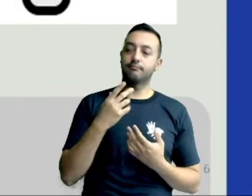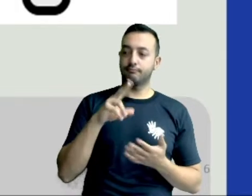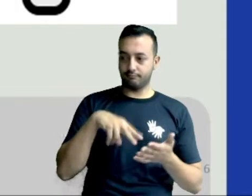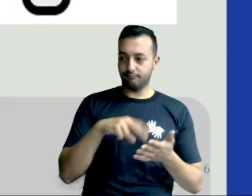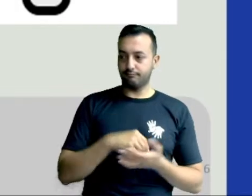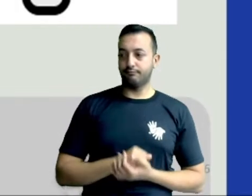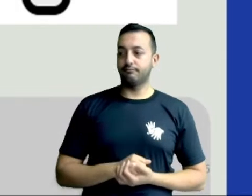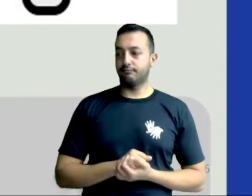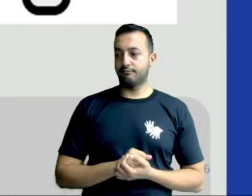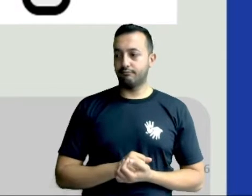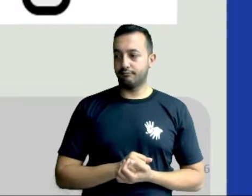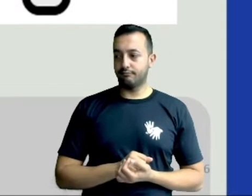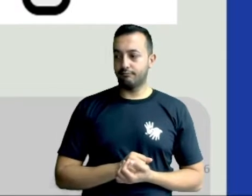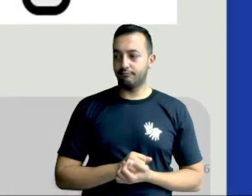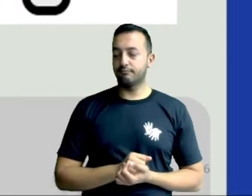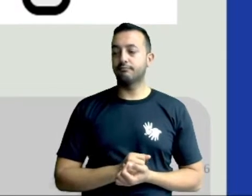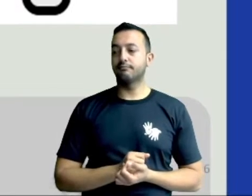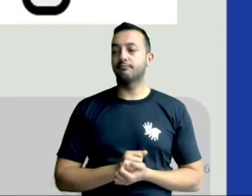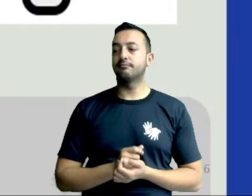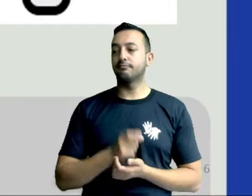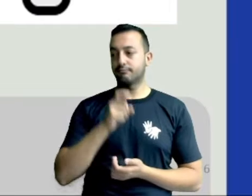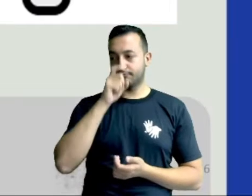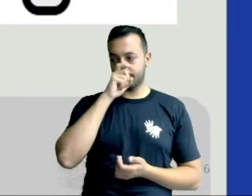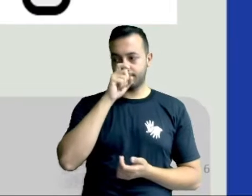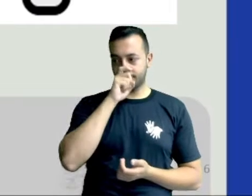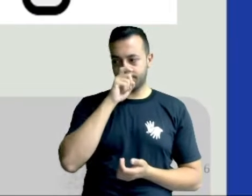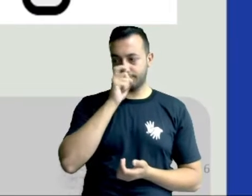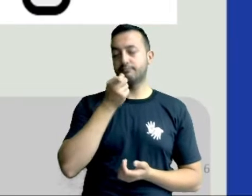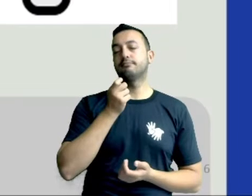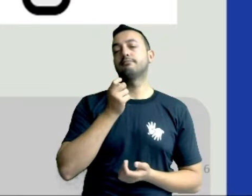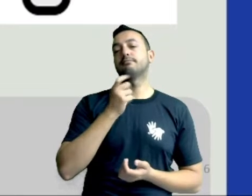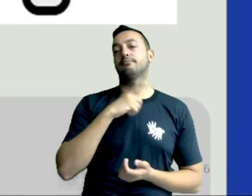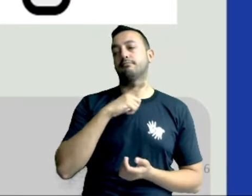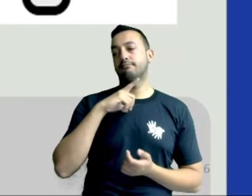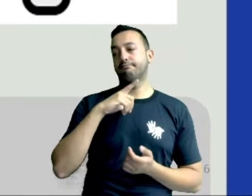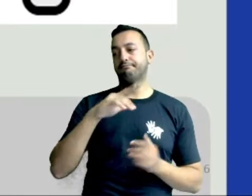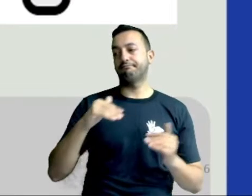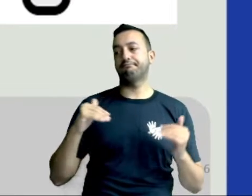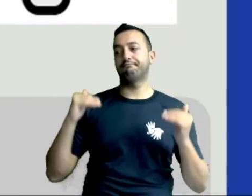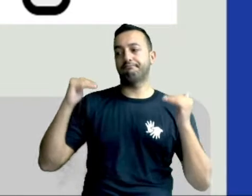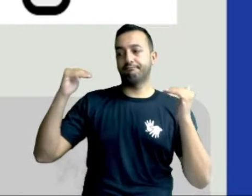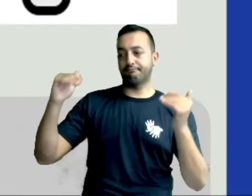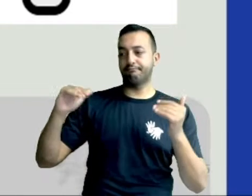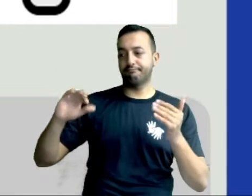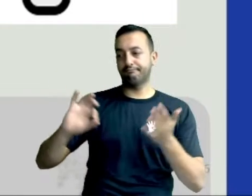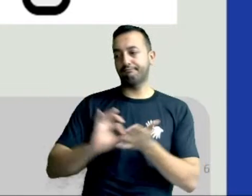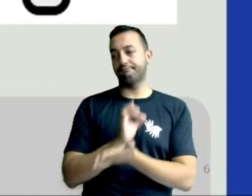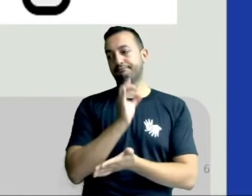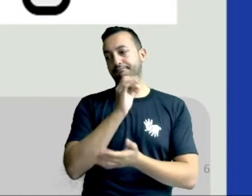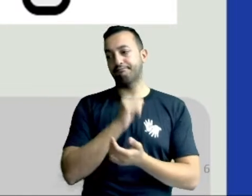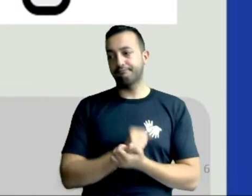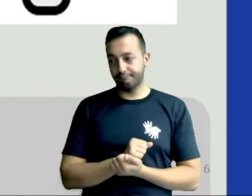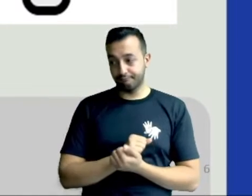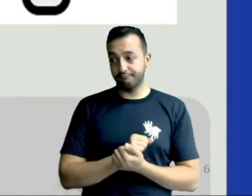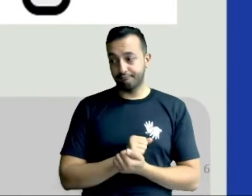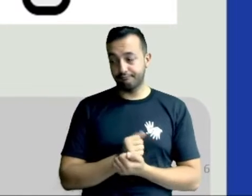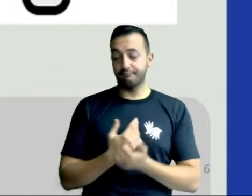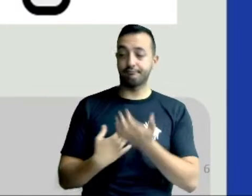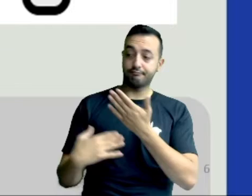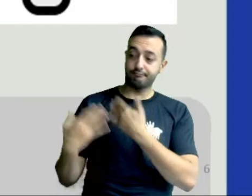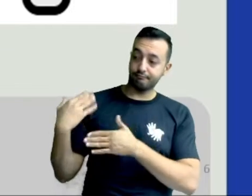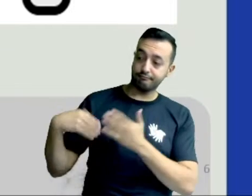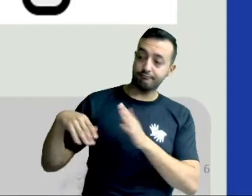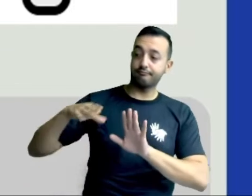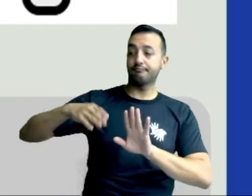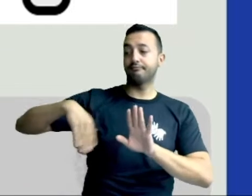ler? As armas e os barões assinalados, que da ocidental